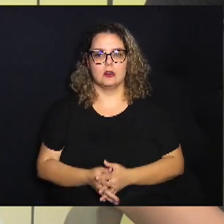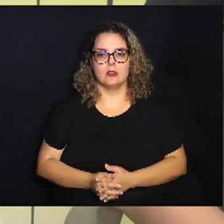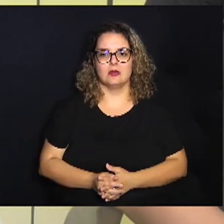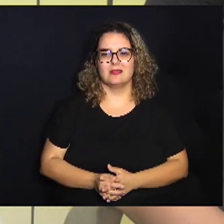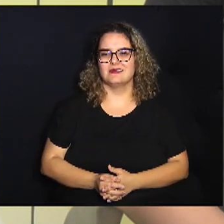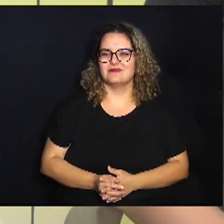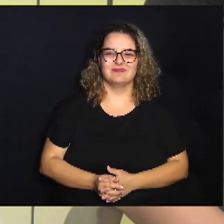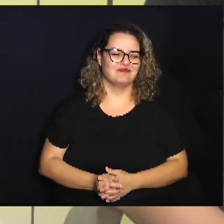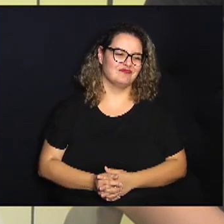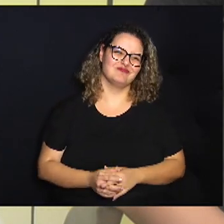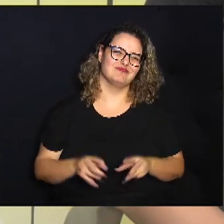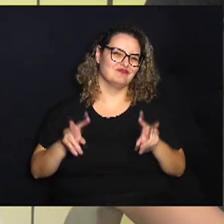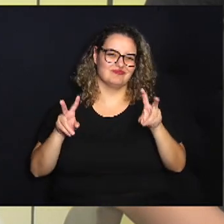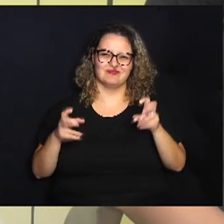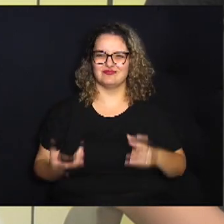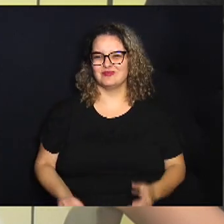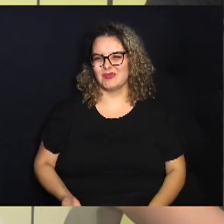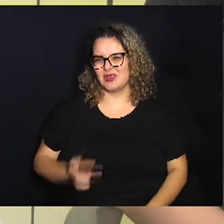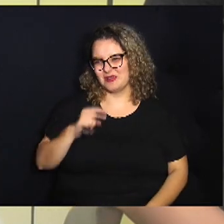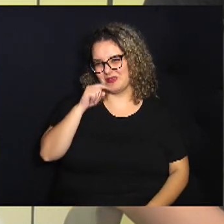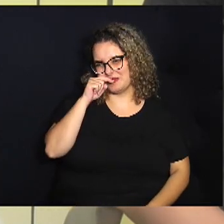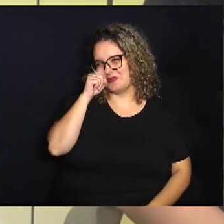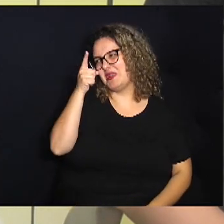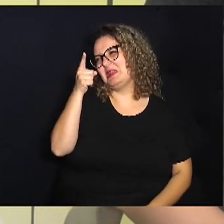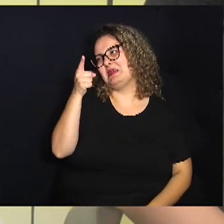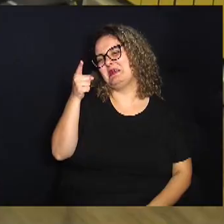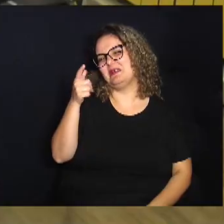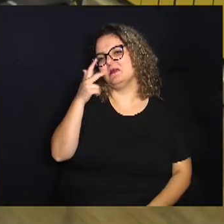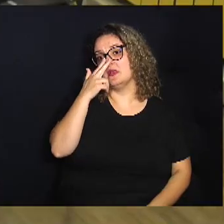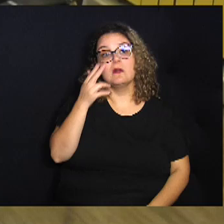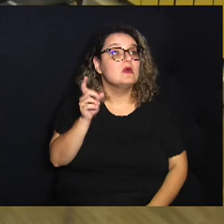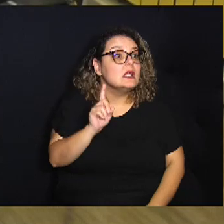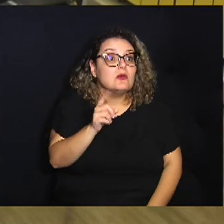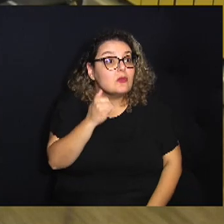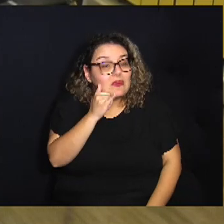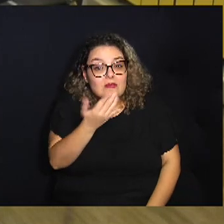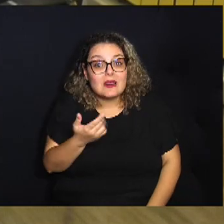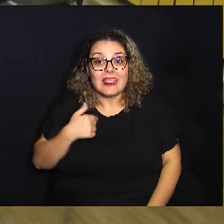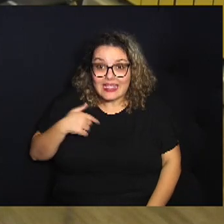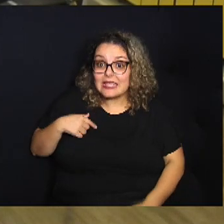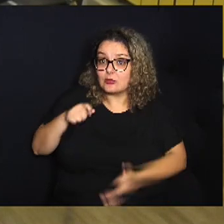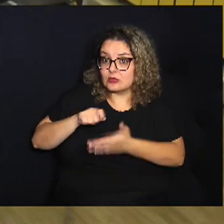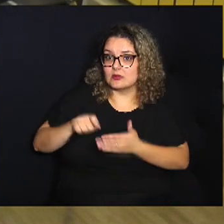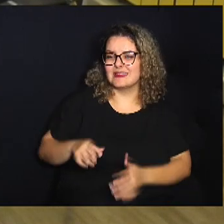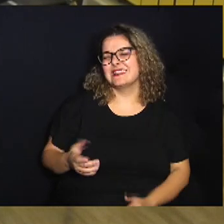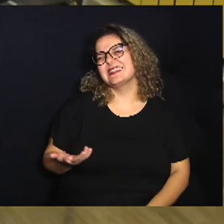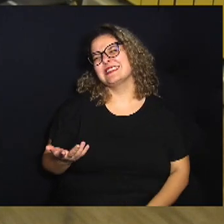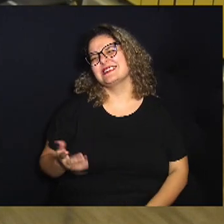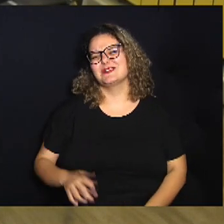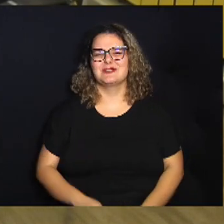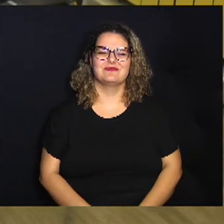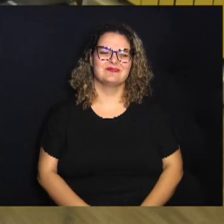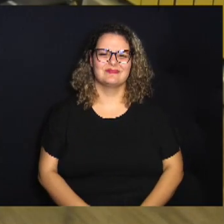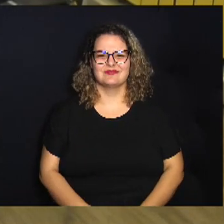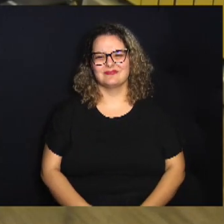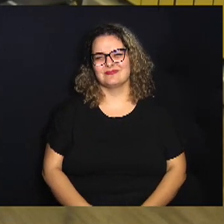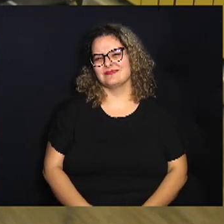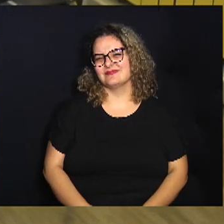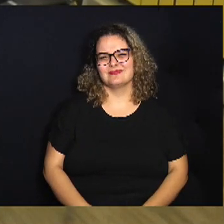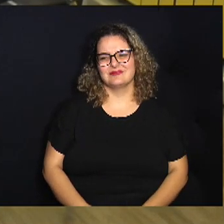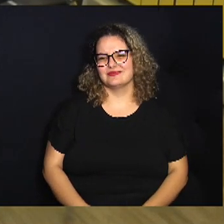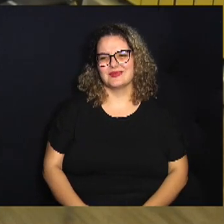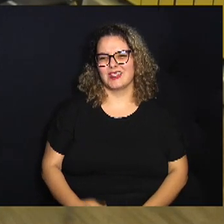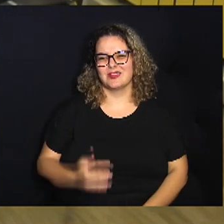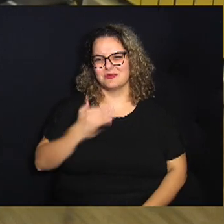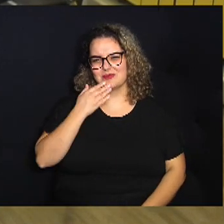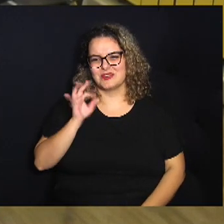falou, putz, vai parecer que eu sou arrogante. Eu falei, mas não é você que está falando, sou eu. É. Aí ele ficou meio assim, a gente falou, o cara não pediu nada, vai,